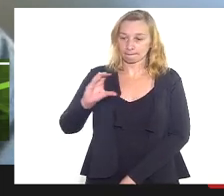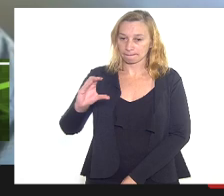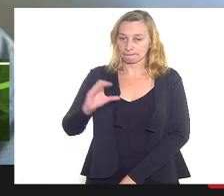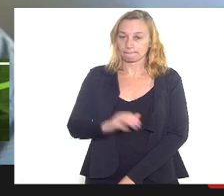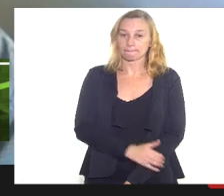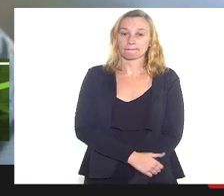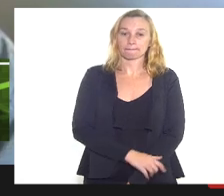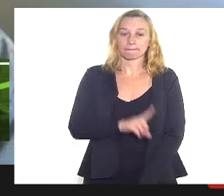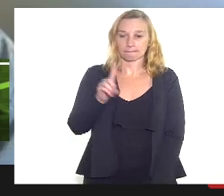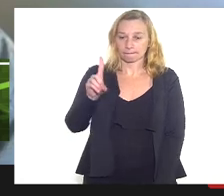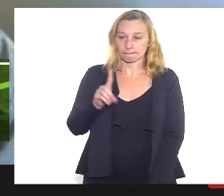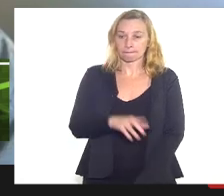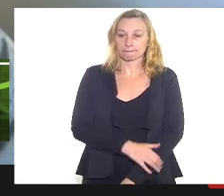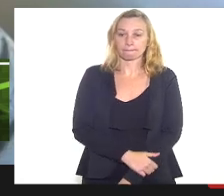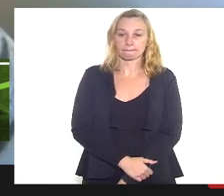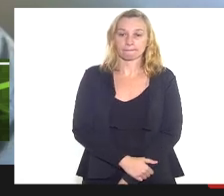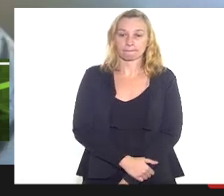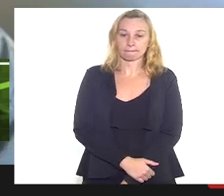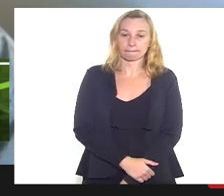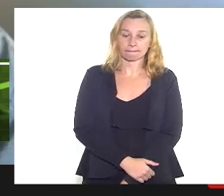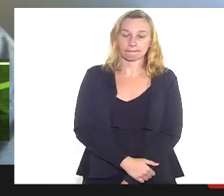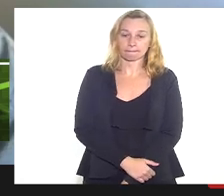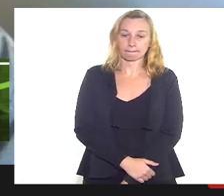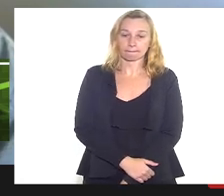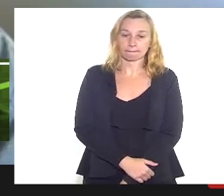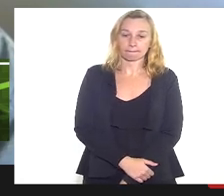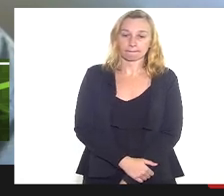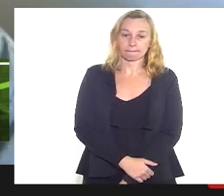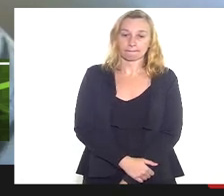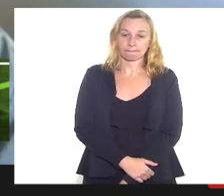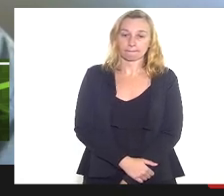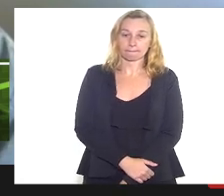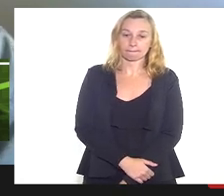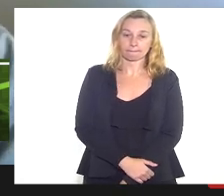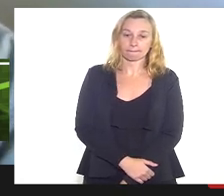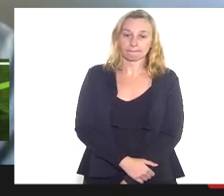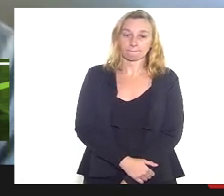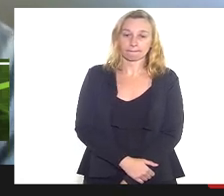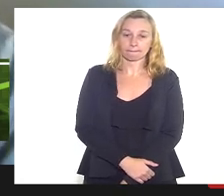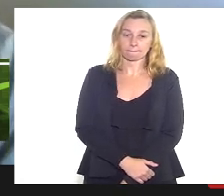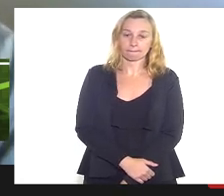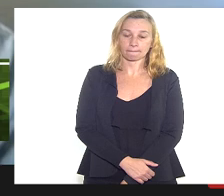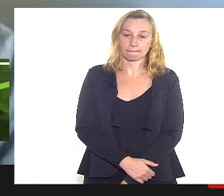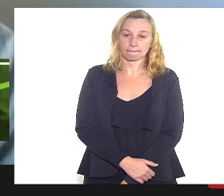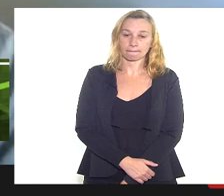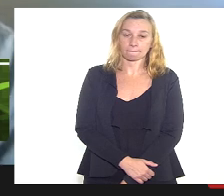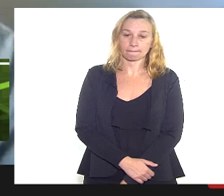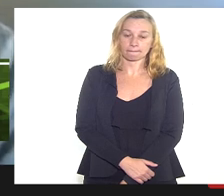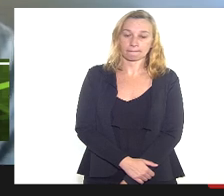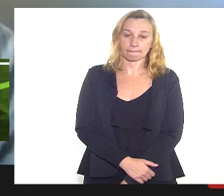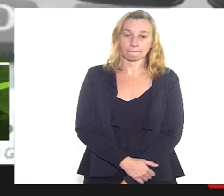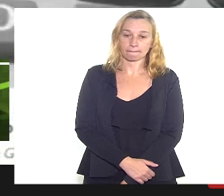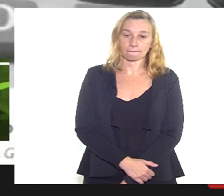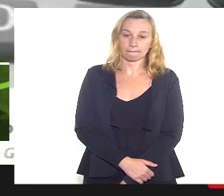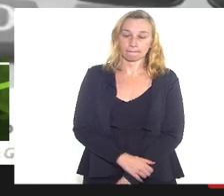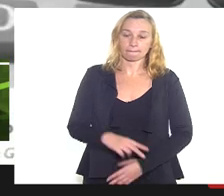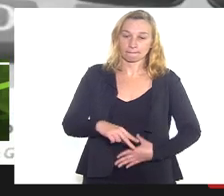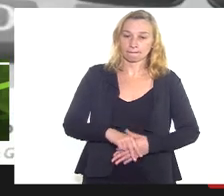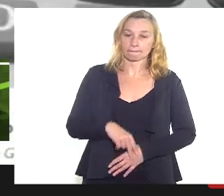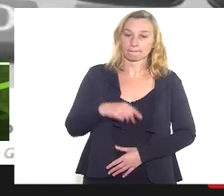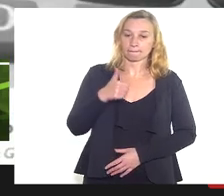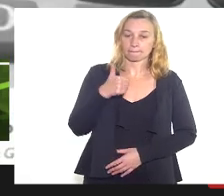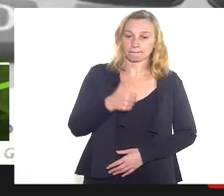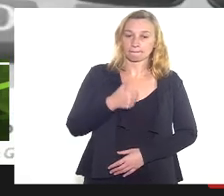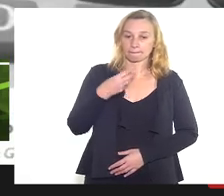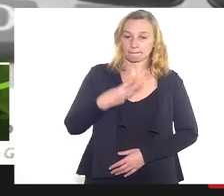D, e os incisos 1, 2, 3 e